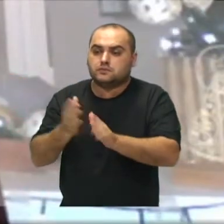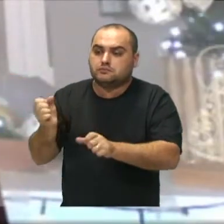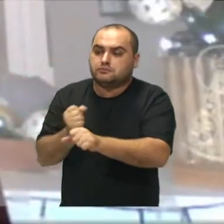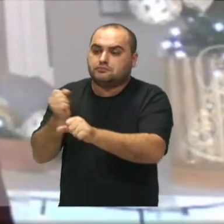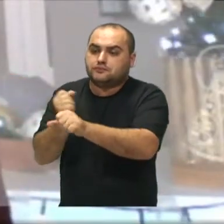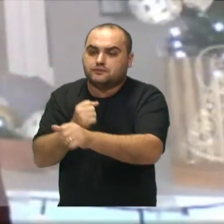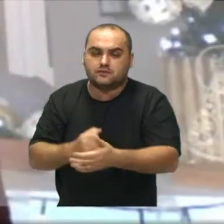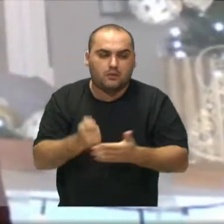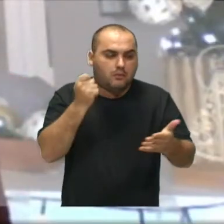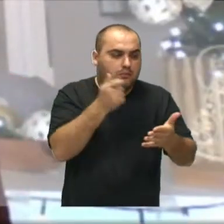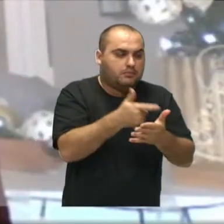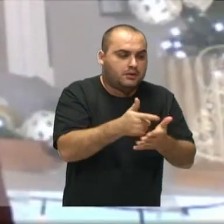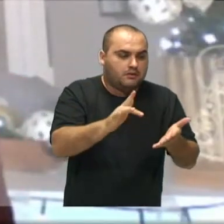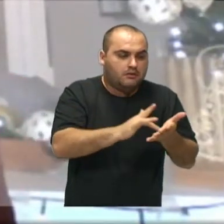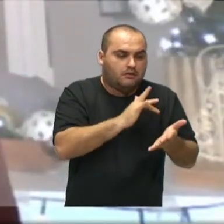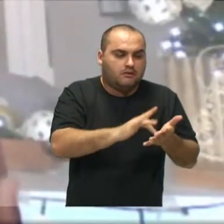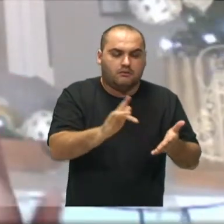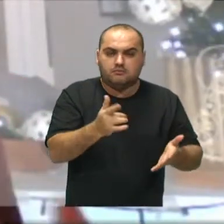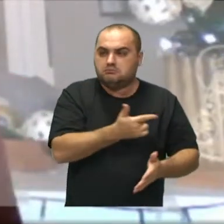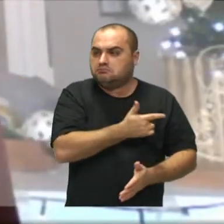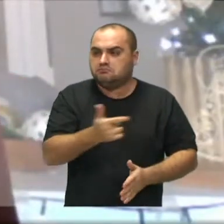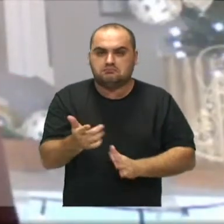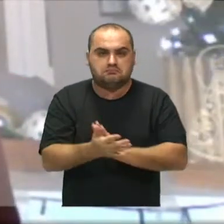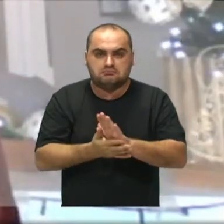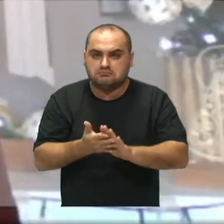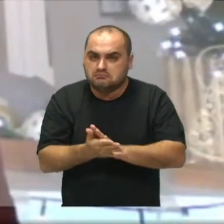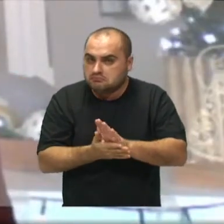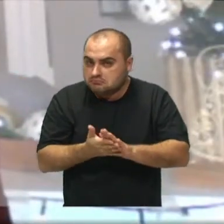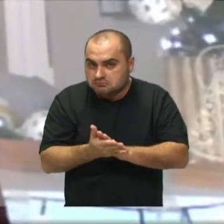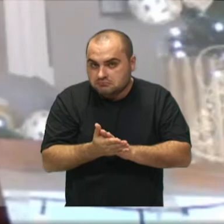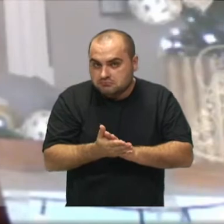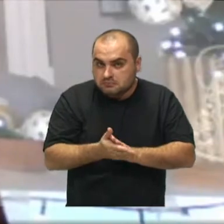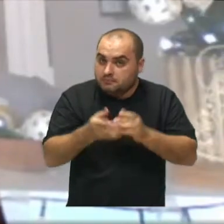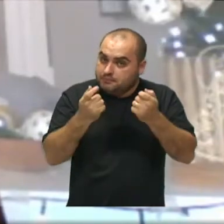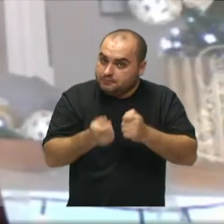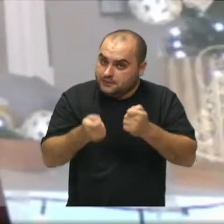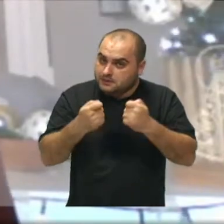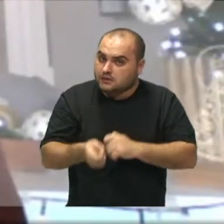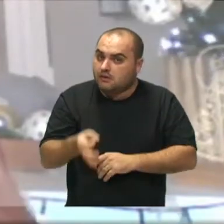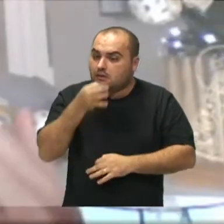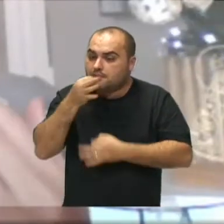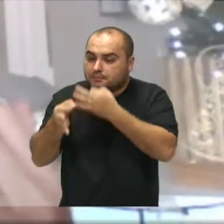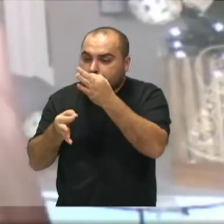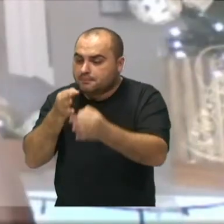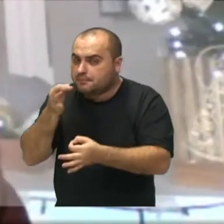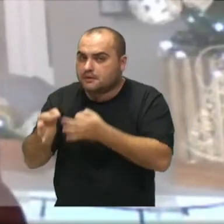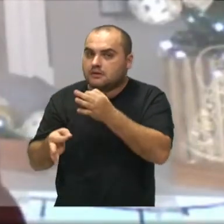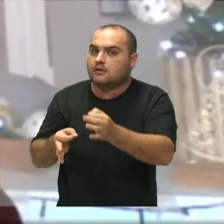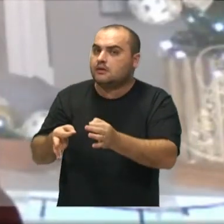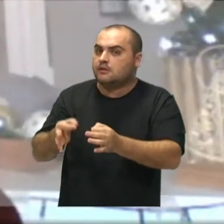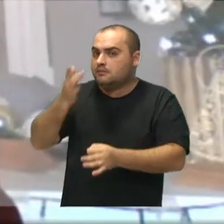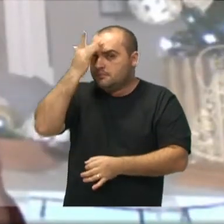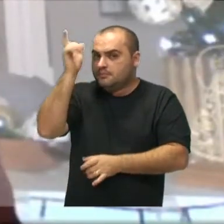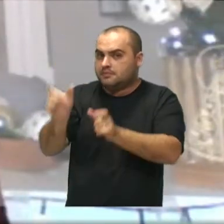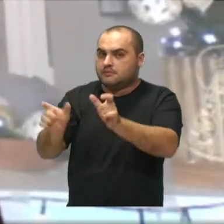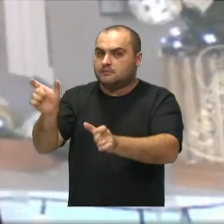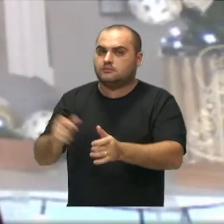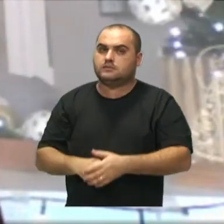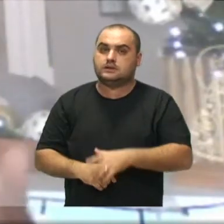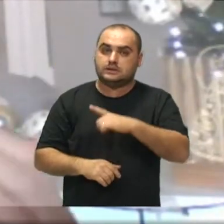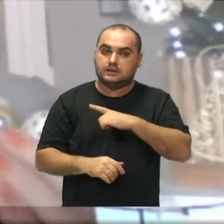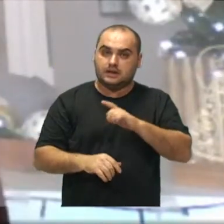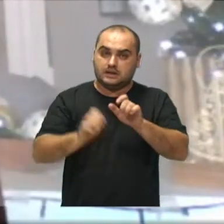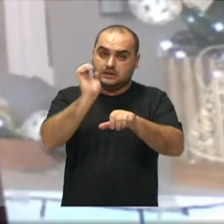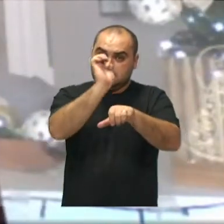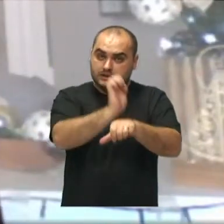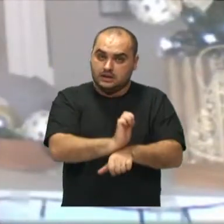comprando tablet, porque a gente vai ter que dar opção para aqueles que querem vir, para aqueles que não querem vir. Tem protocolos rígidos vindo do governo do